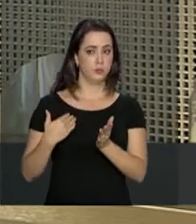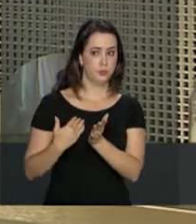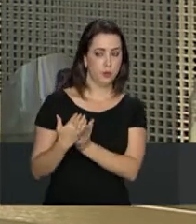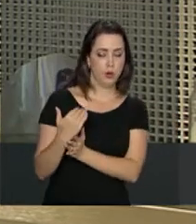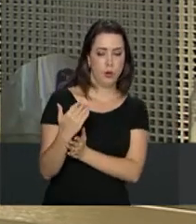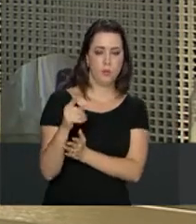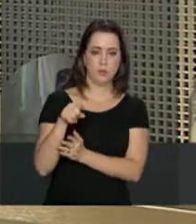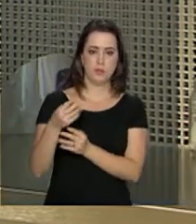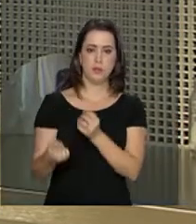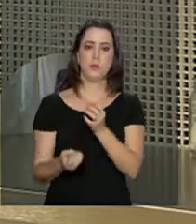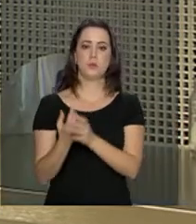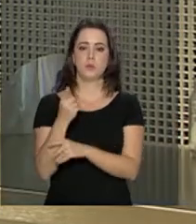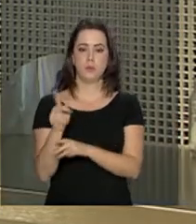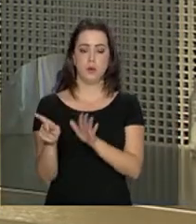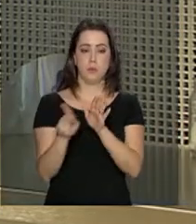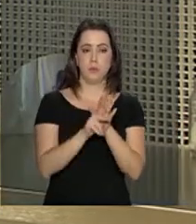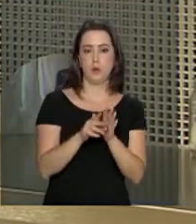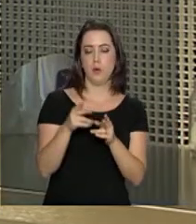essas características.